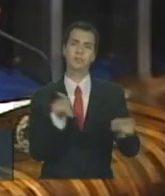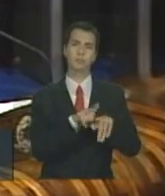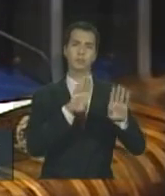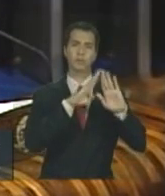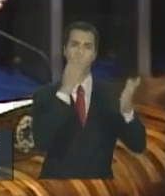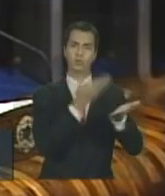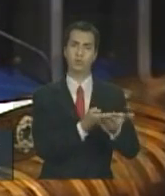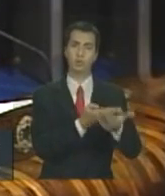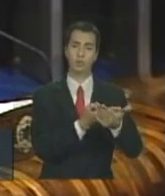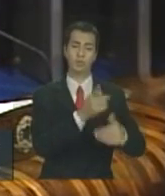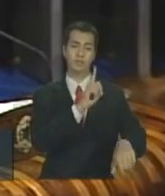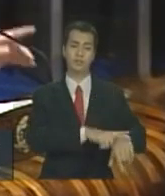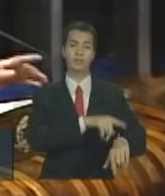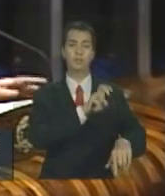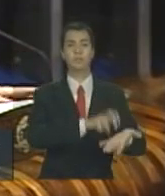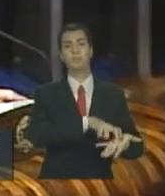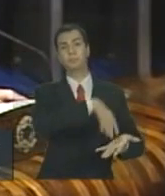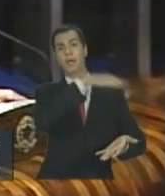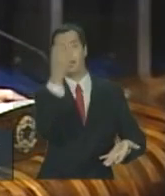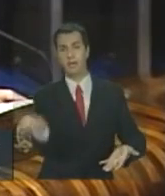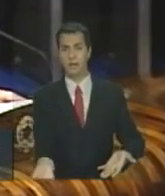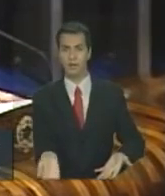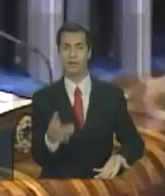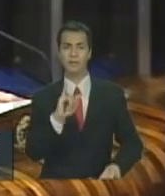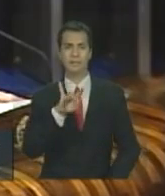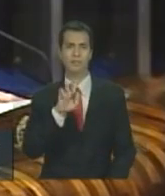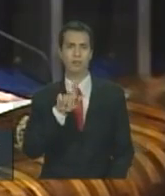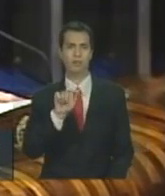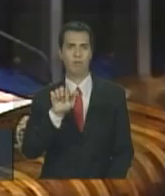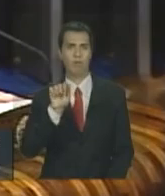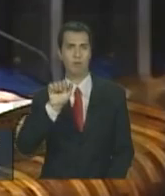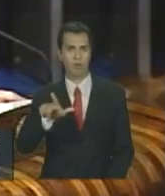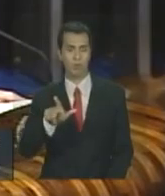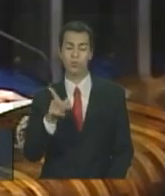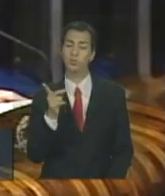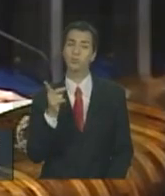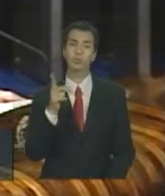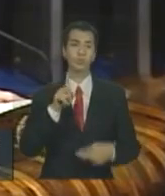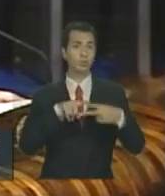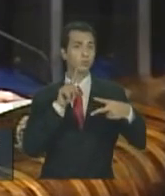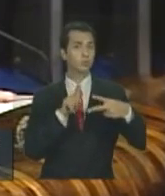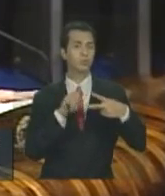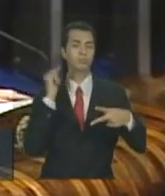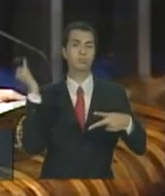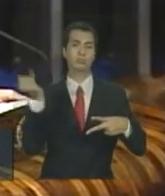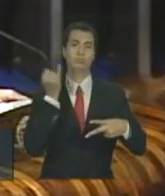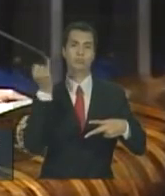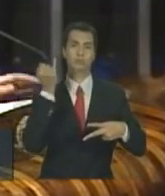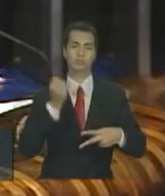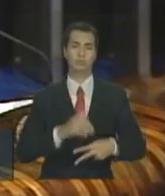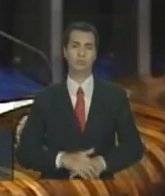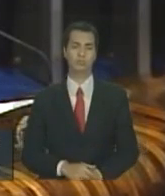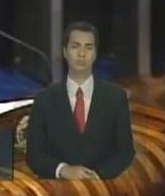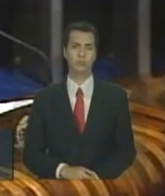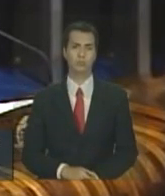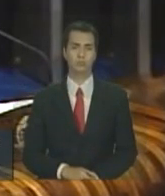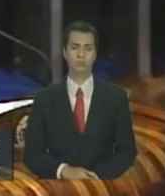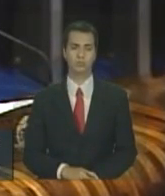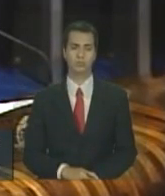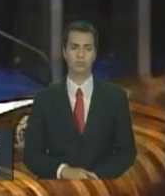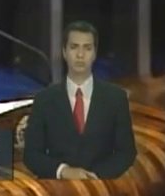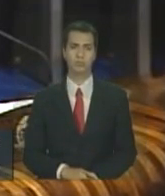Não só creches e pré-escolas, mas educação em tempo integral. Eu fiz